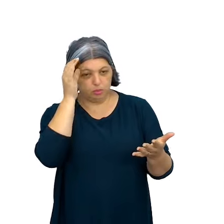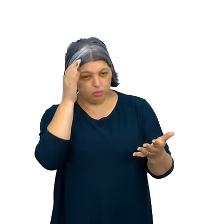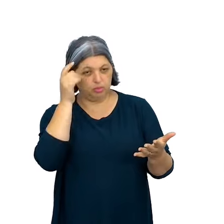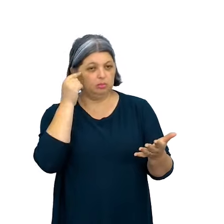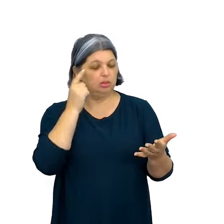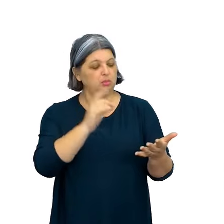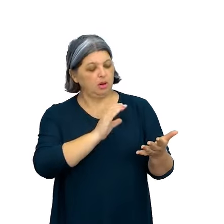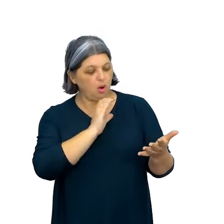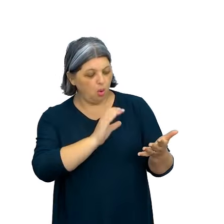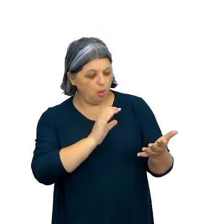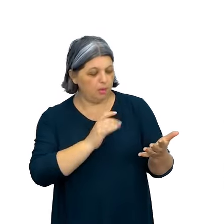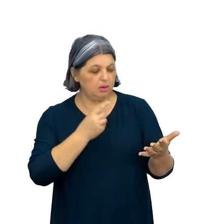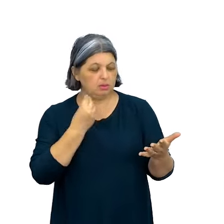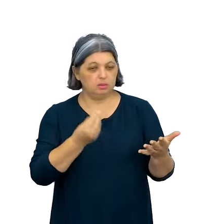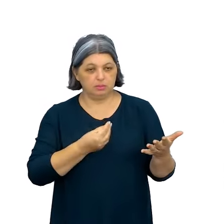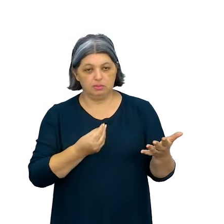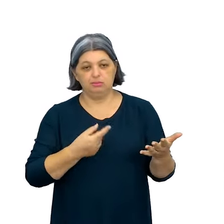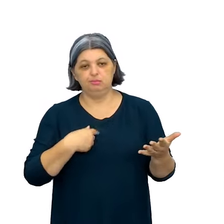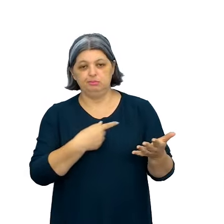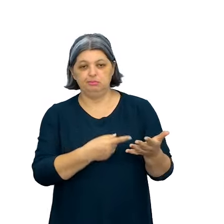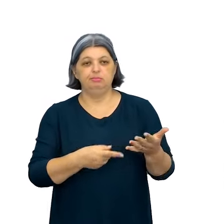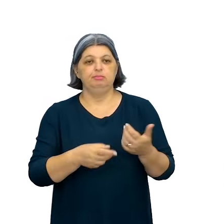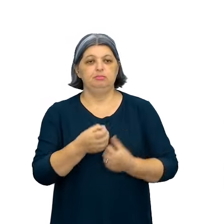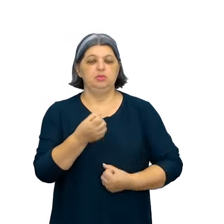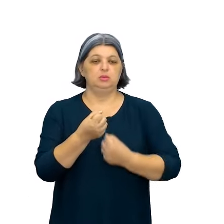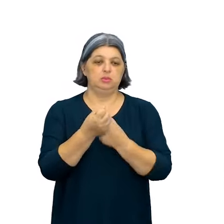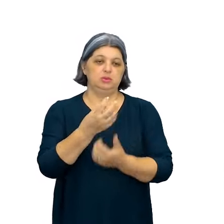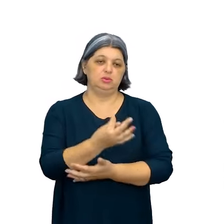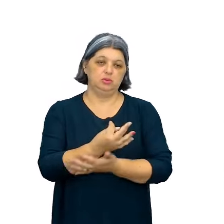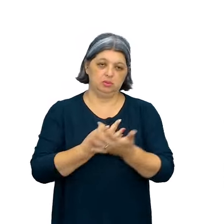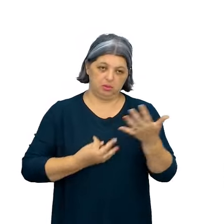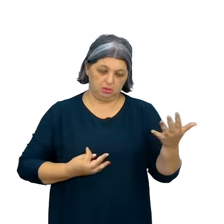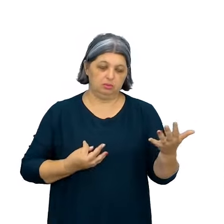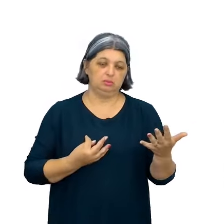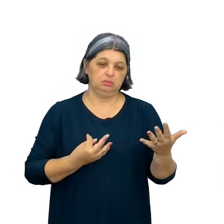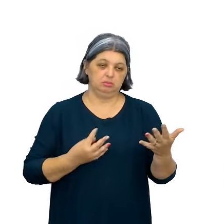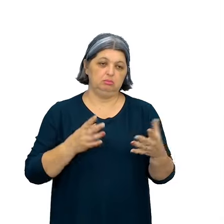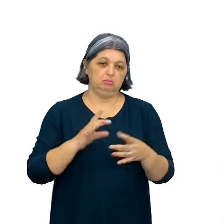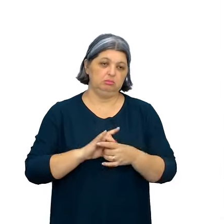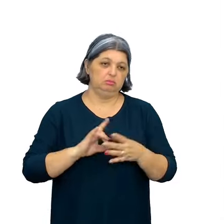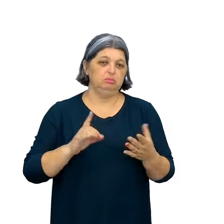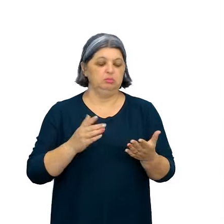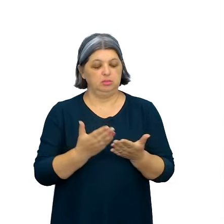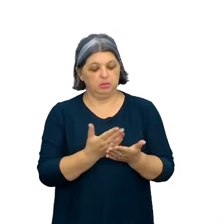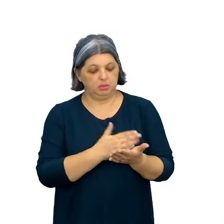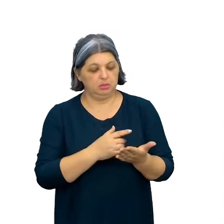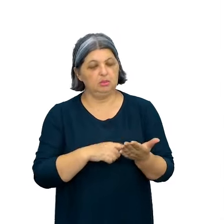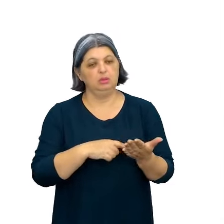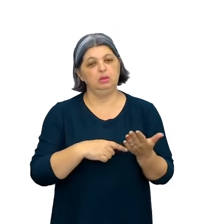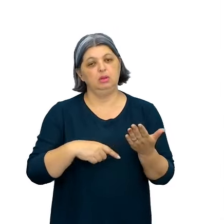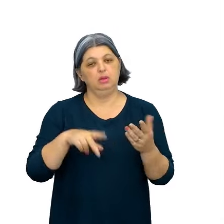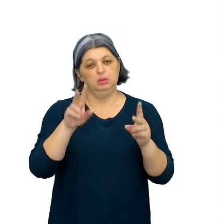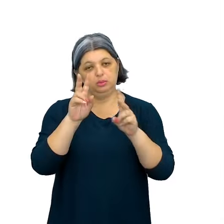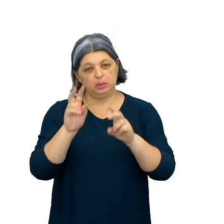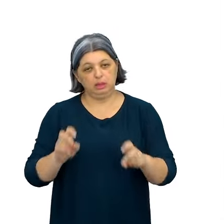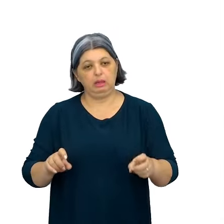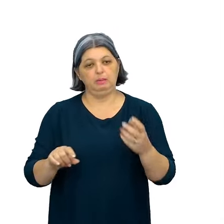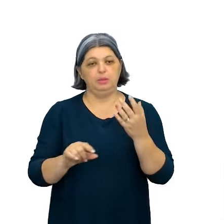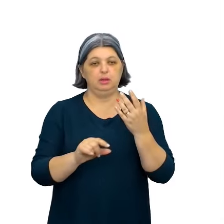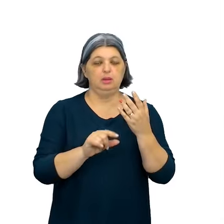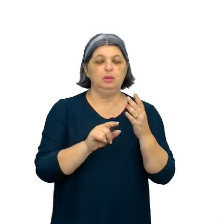de comunicação em que se dá, do suporte do texto, de sua disposição na página, de seu título, das fotos e legendas